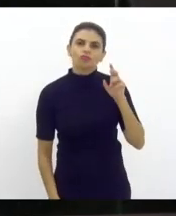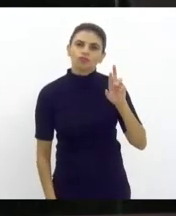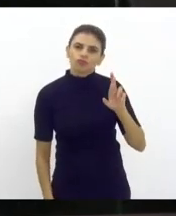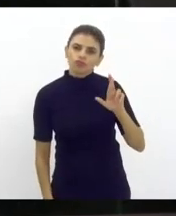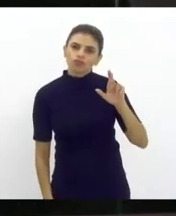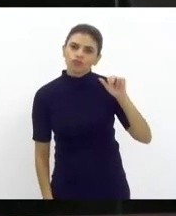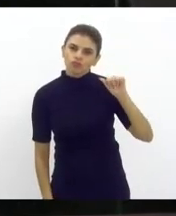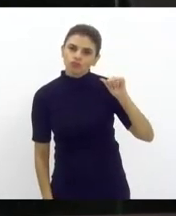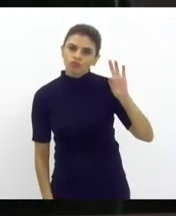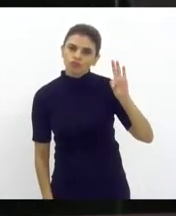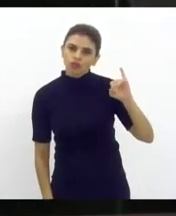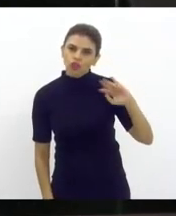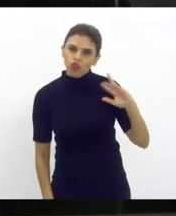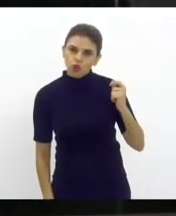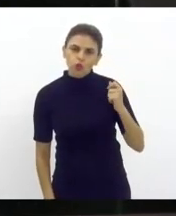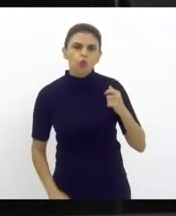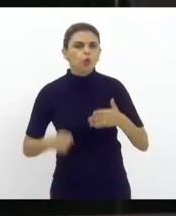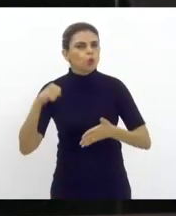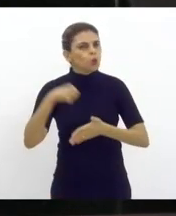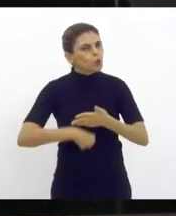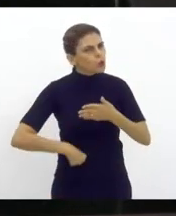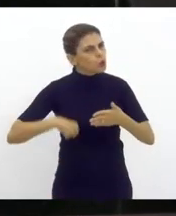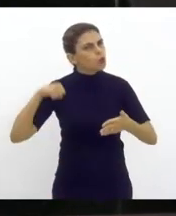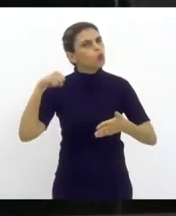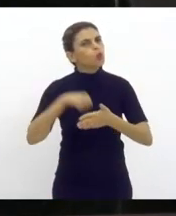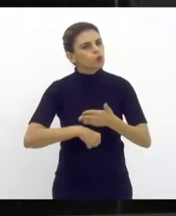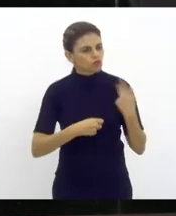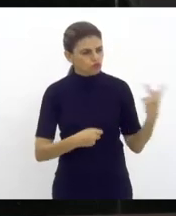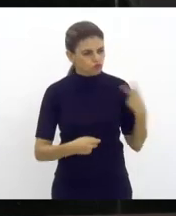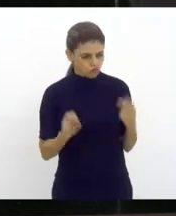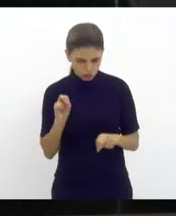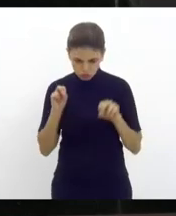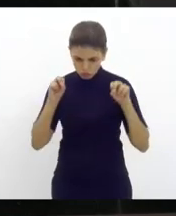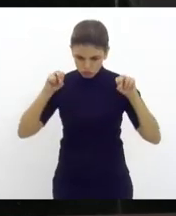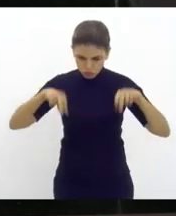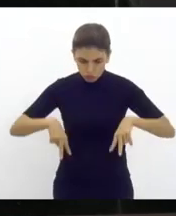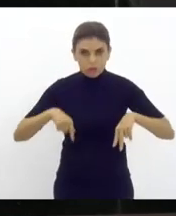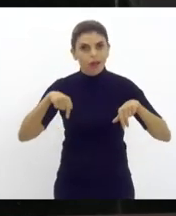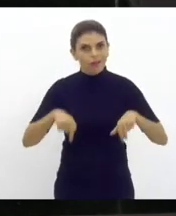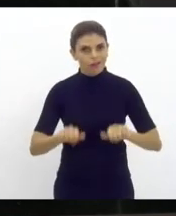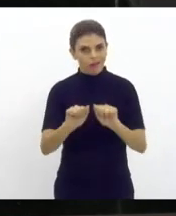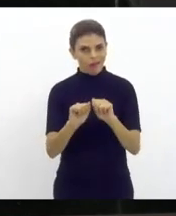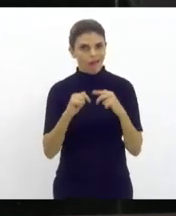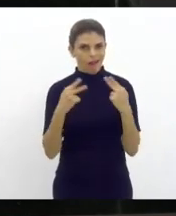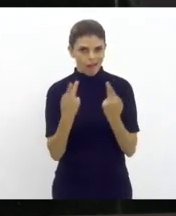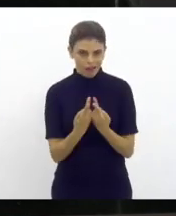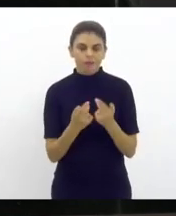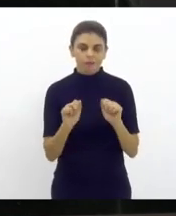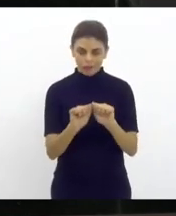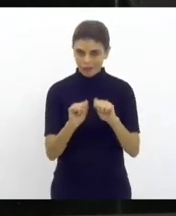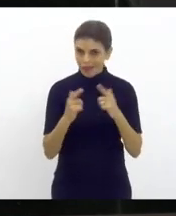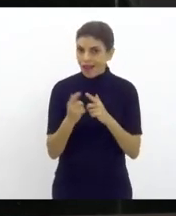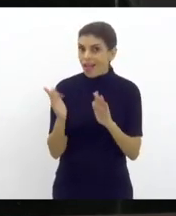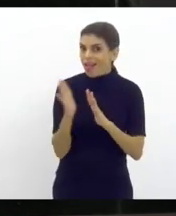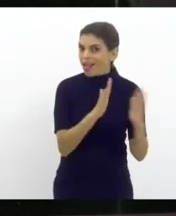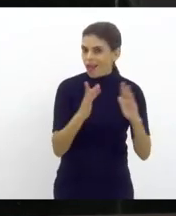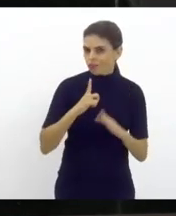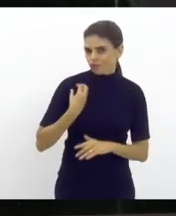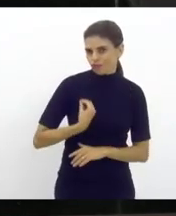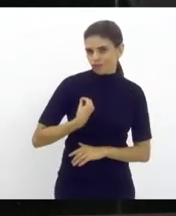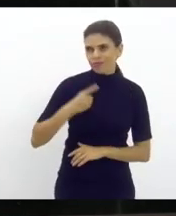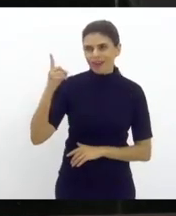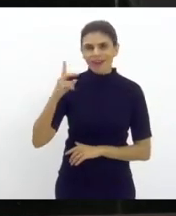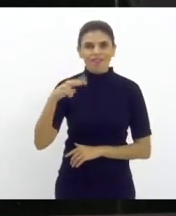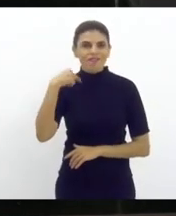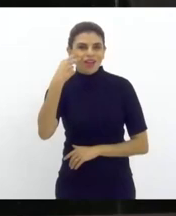estamos lutando há muito tempo pela baixada fluminense Né desde que ingressamos aqui juntos nesse Parlamento mas desde Vereador quando nós estávamos lá que não